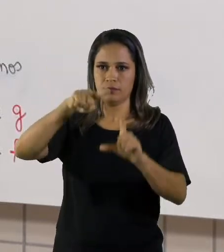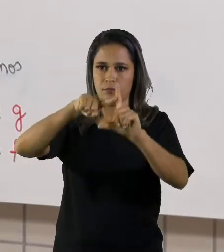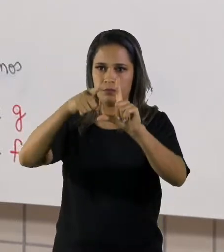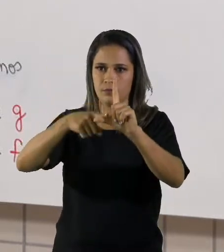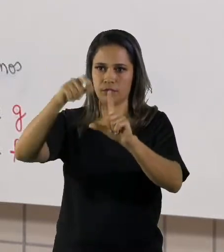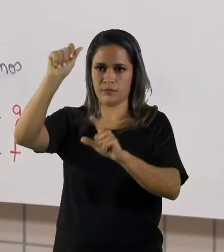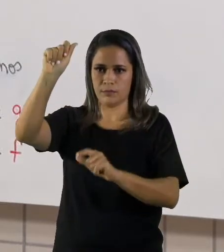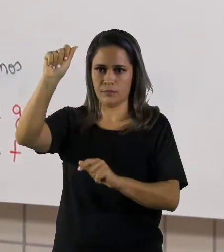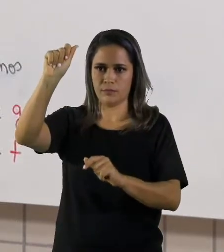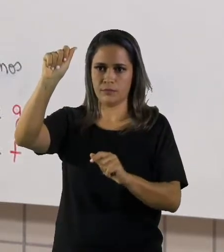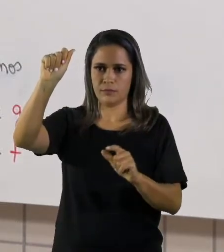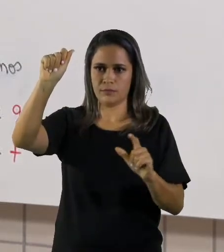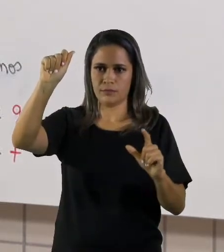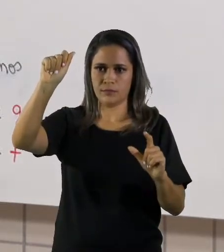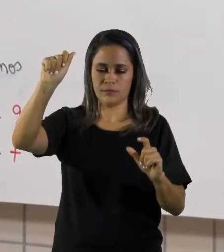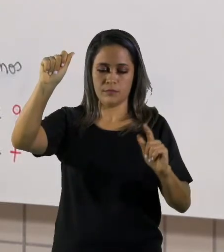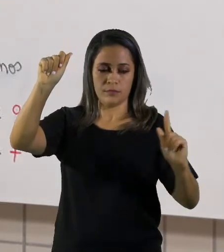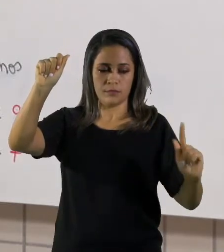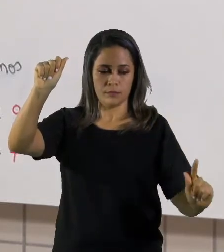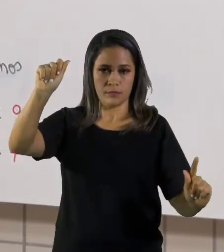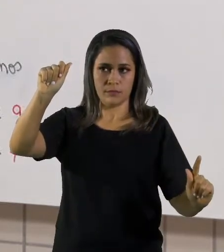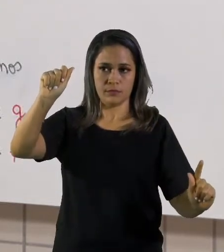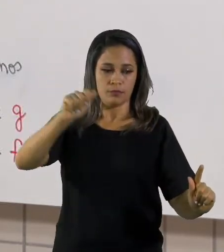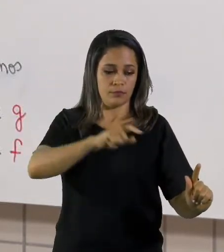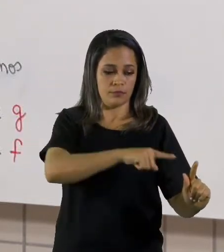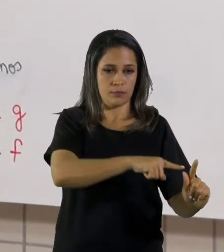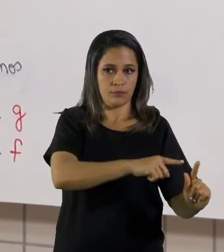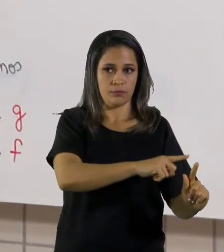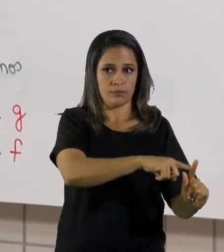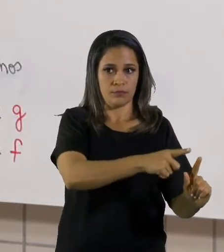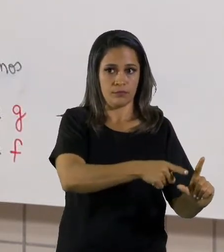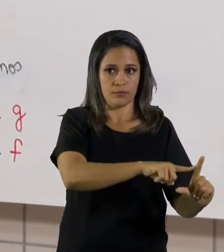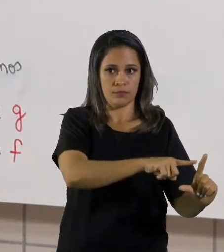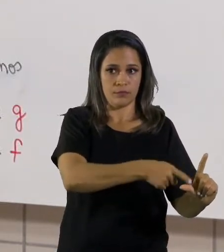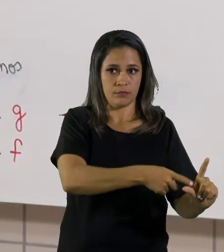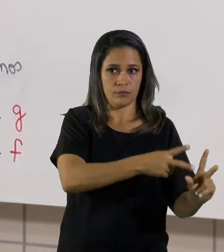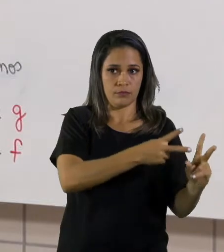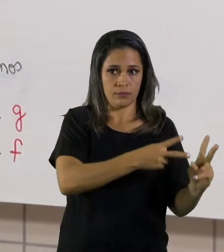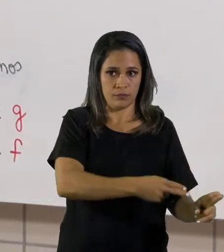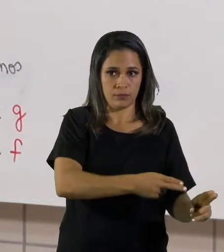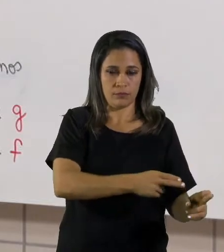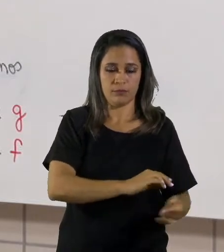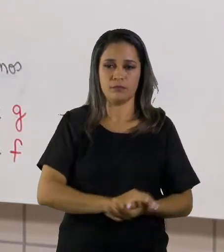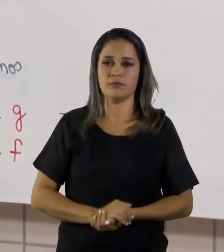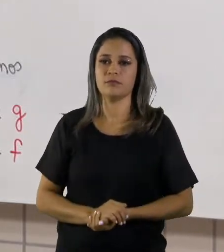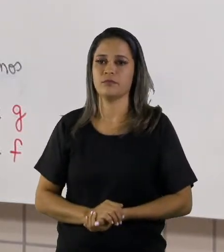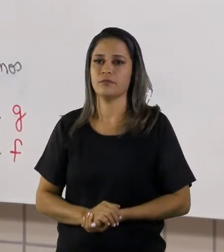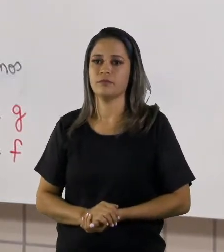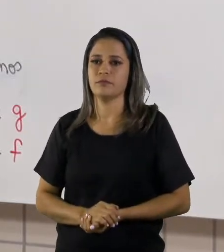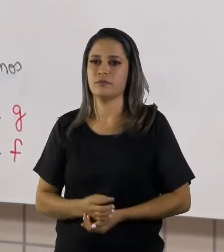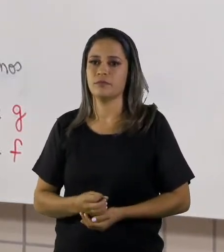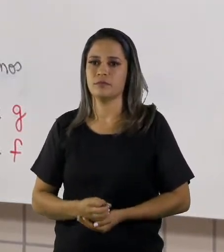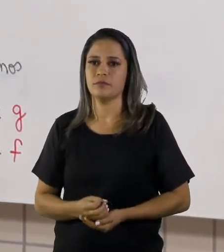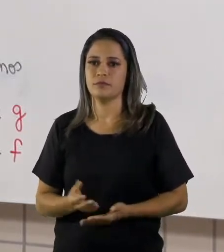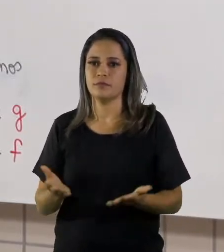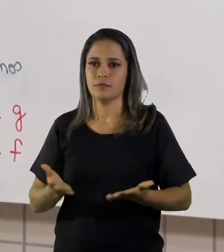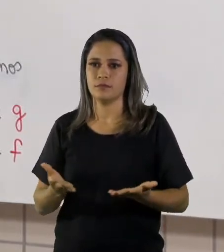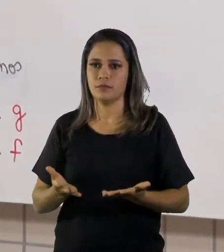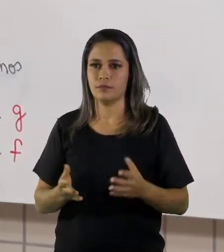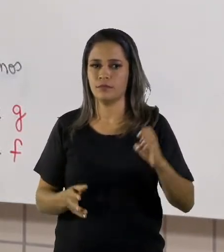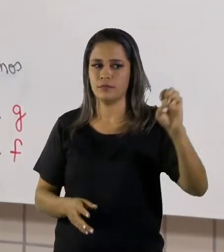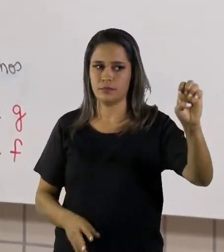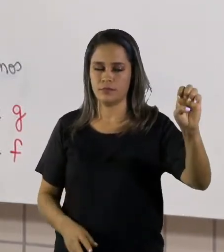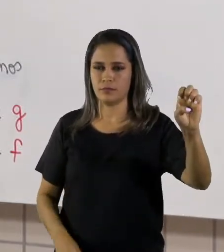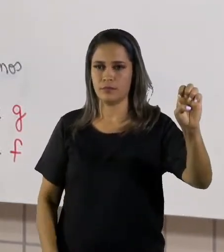tem a mesma medida que o ângulo G. Tranquilo até aqui? Bom, vamos pegar agora da